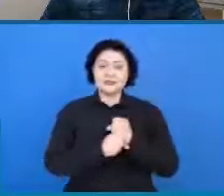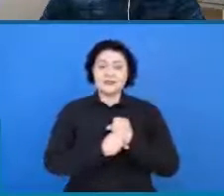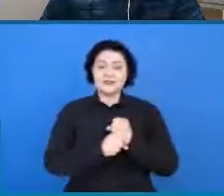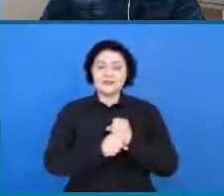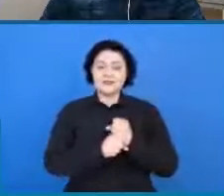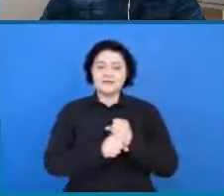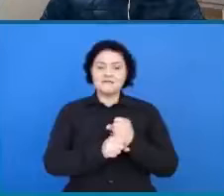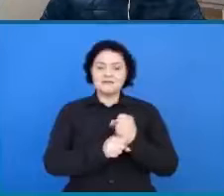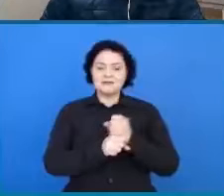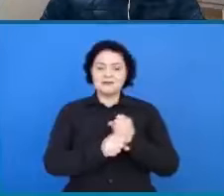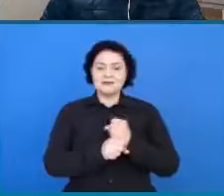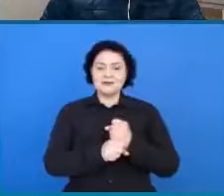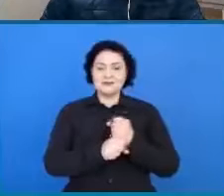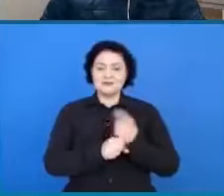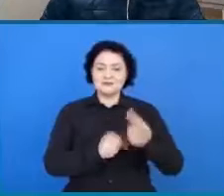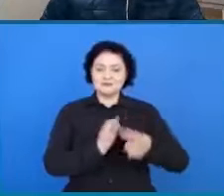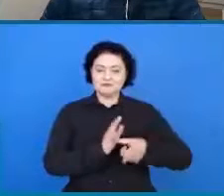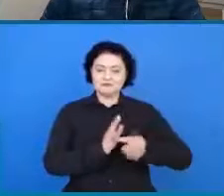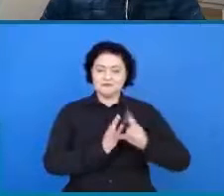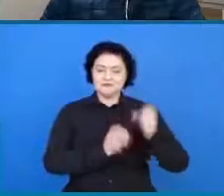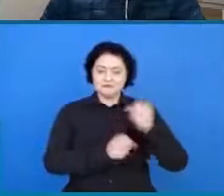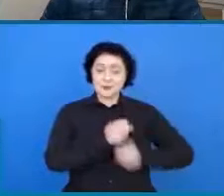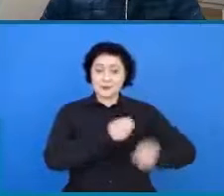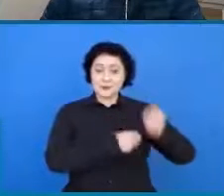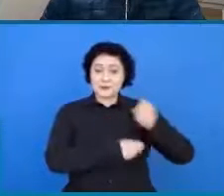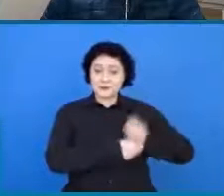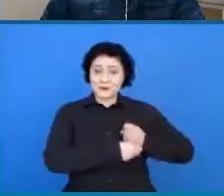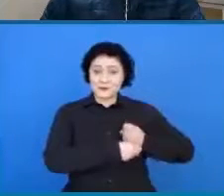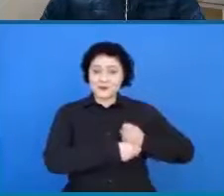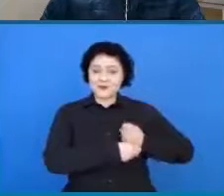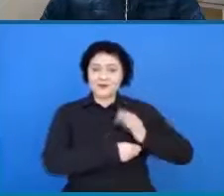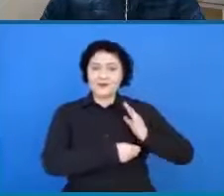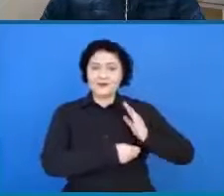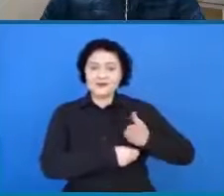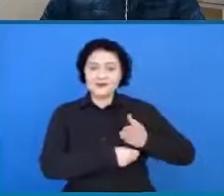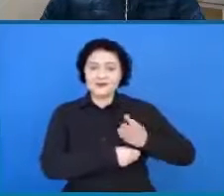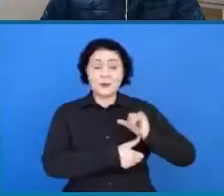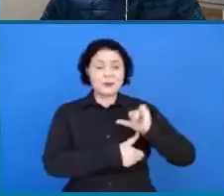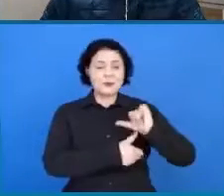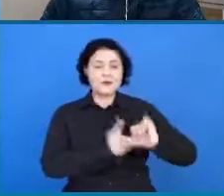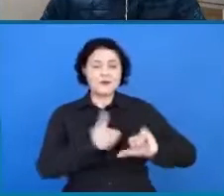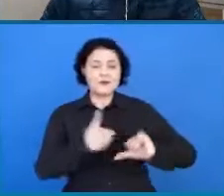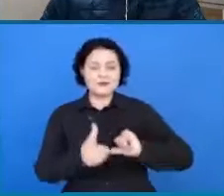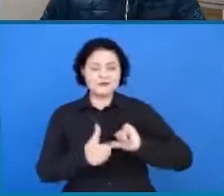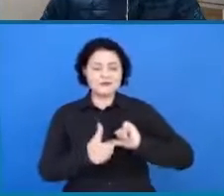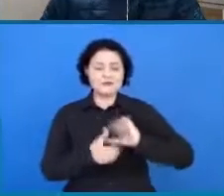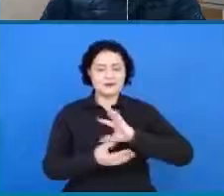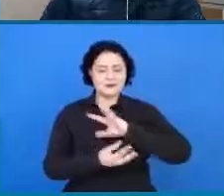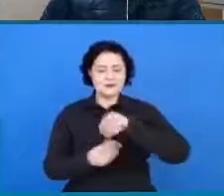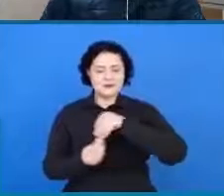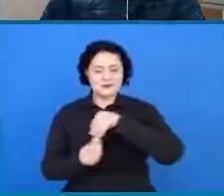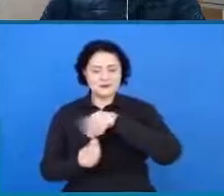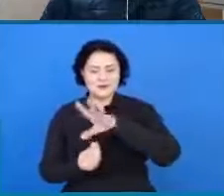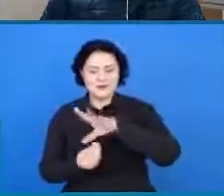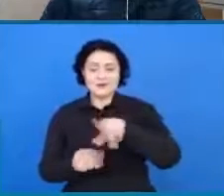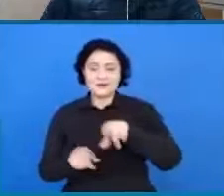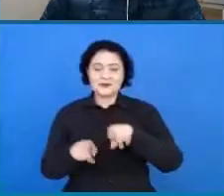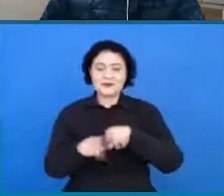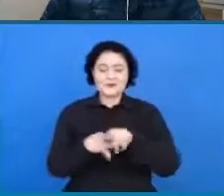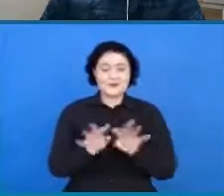passado aí já entrando nas mudanças das Mídias e